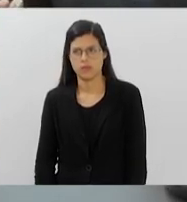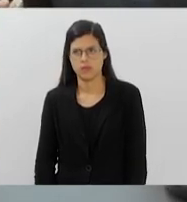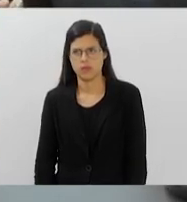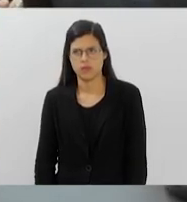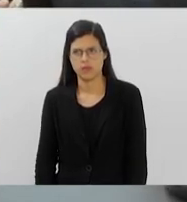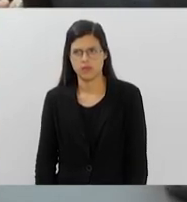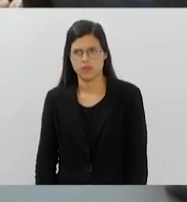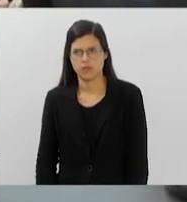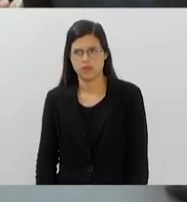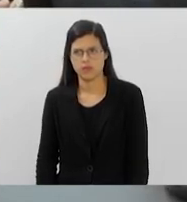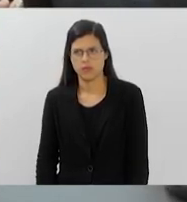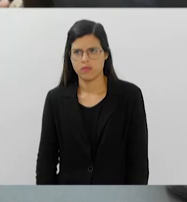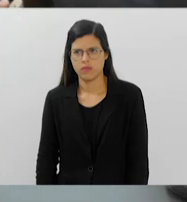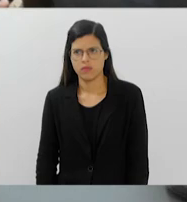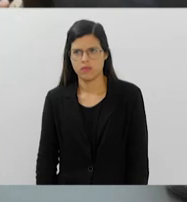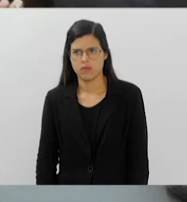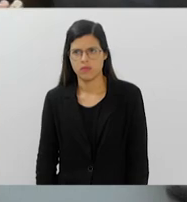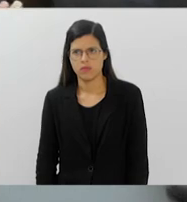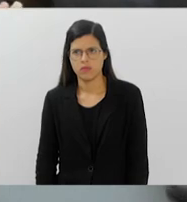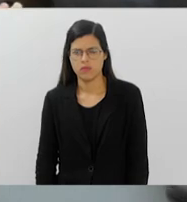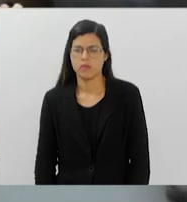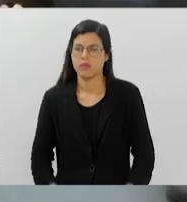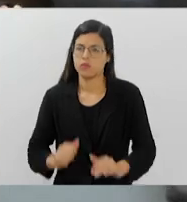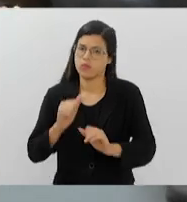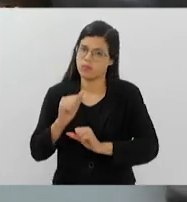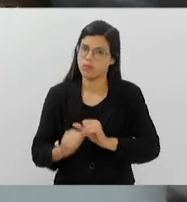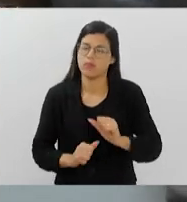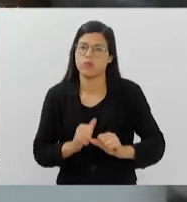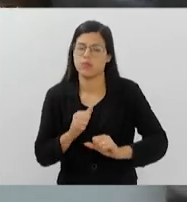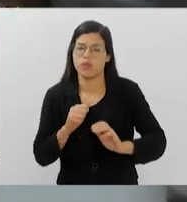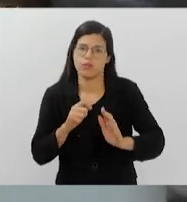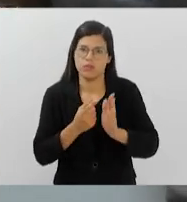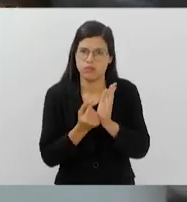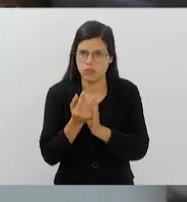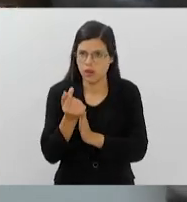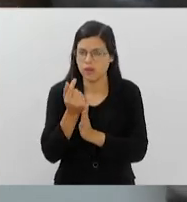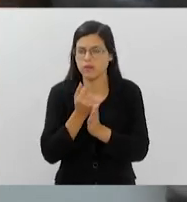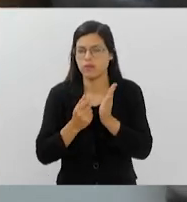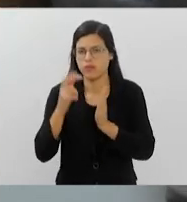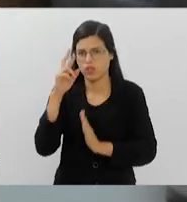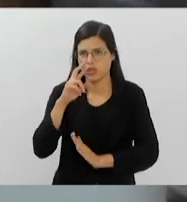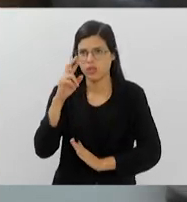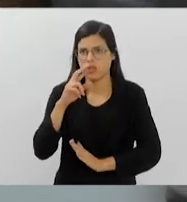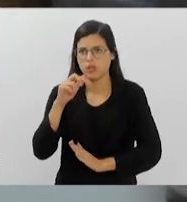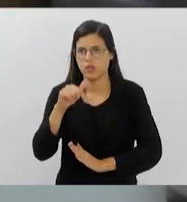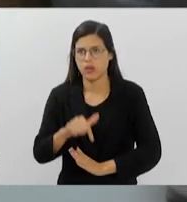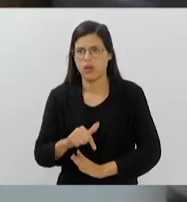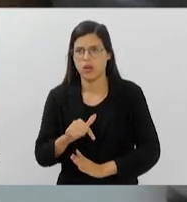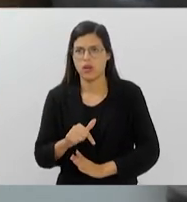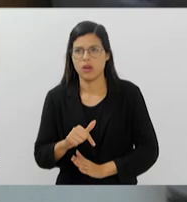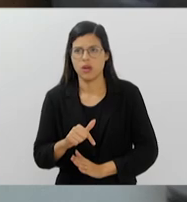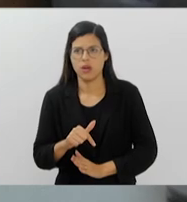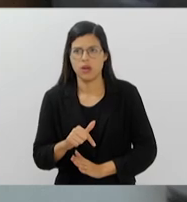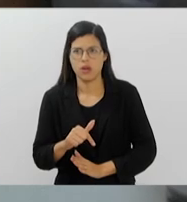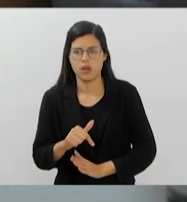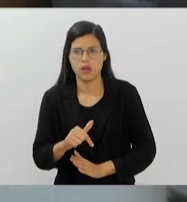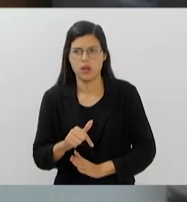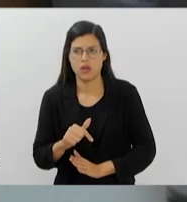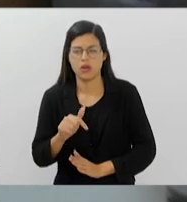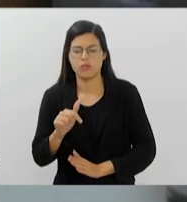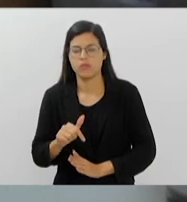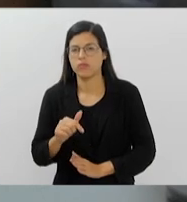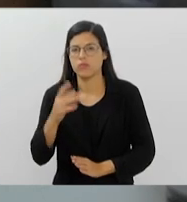Ele está mexendo profundamente no incentivo fiscal da Lei da Moda. Eu reconheço que o projeto original da Lei da Moda foi do